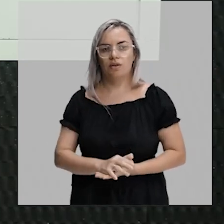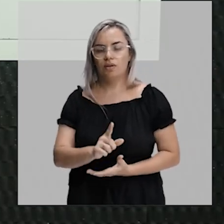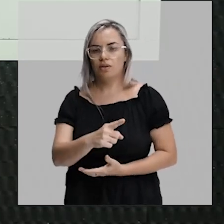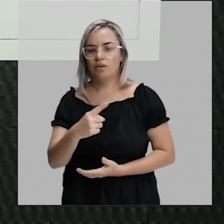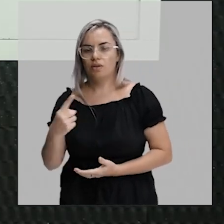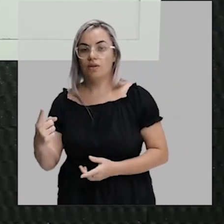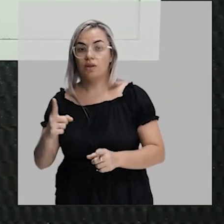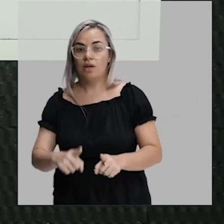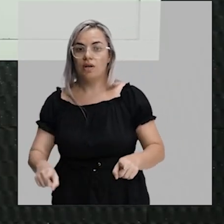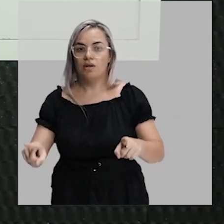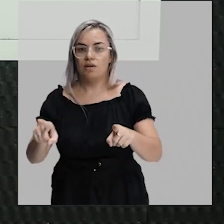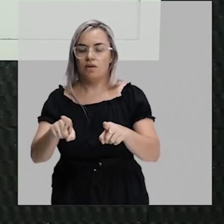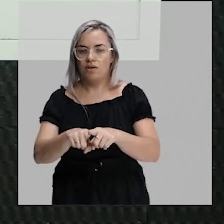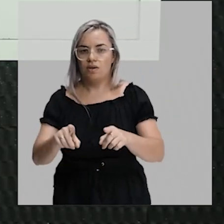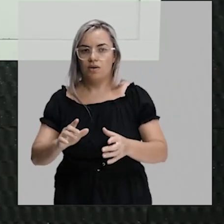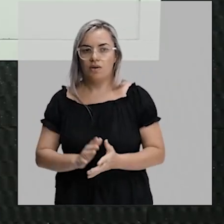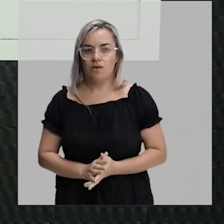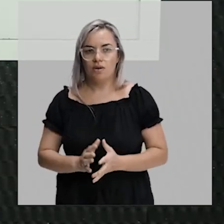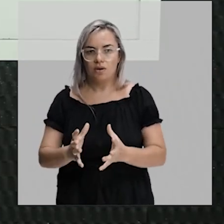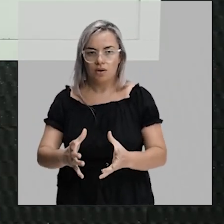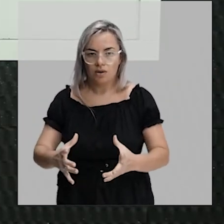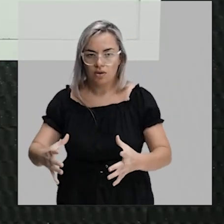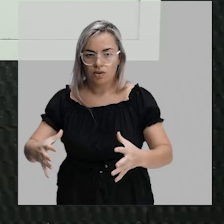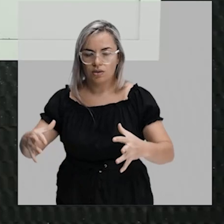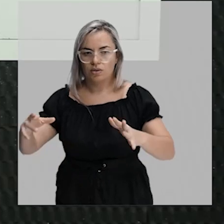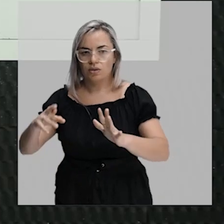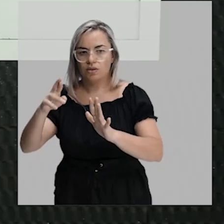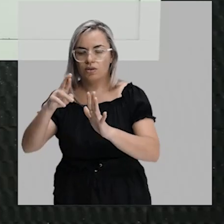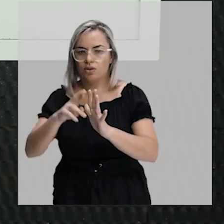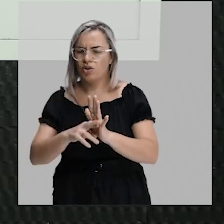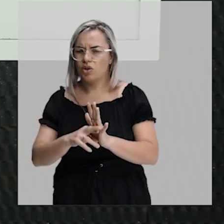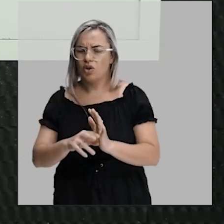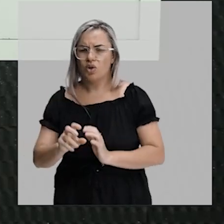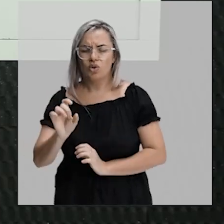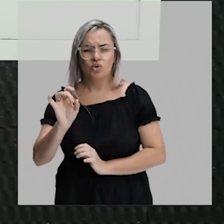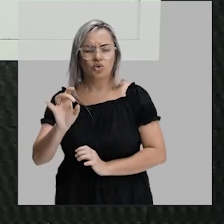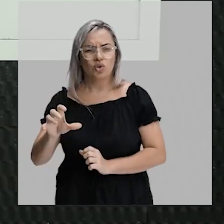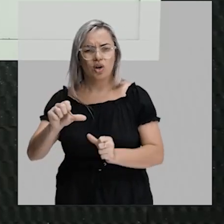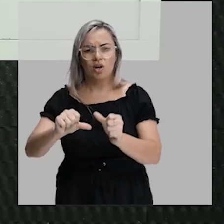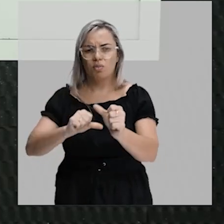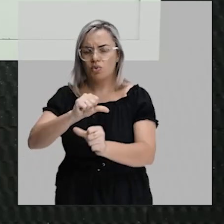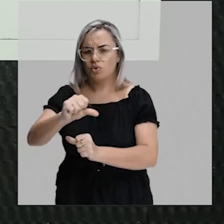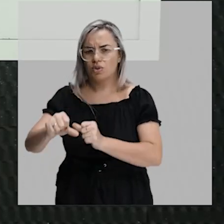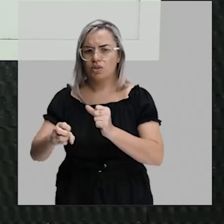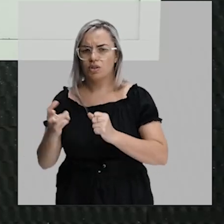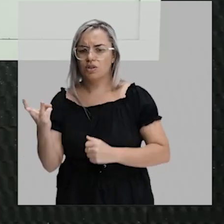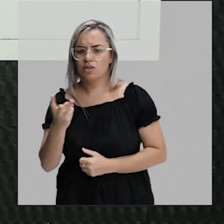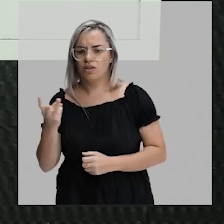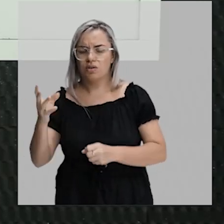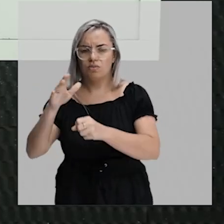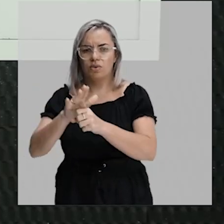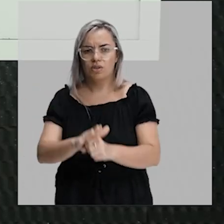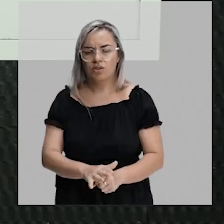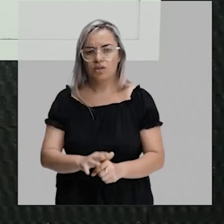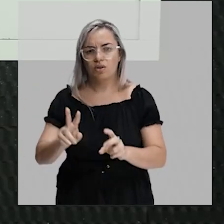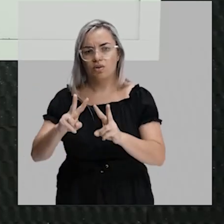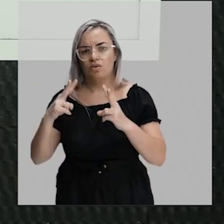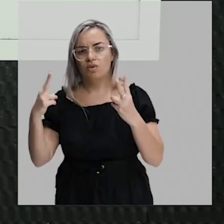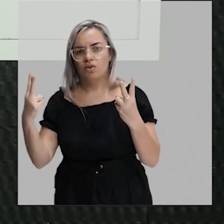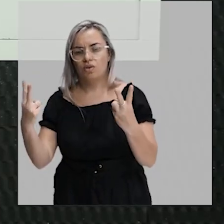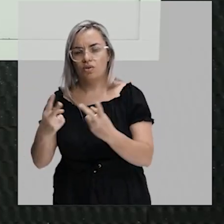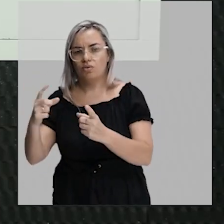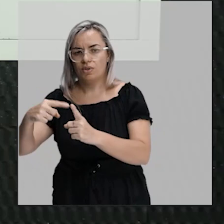geral de um gás que trabalha apenas com a mudança, né, dessas três variáveis, né, que é pressão, volume e temperatura.